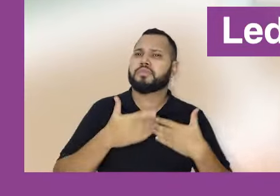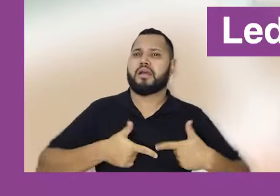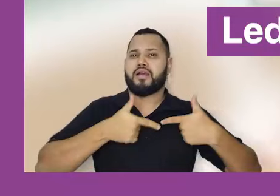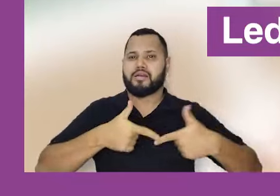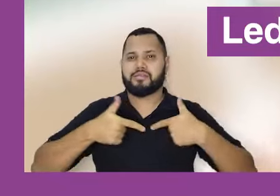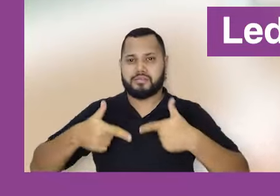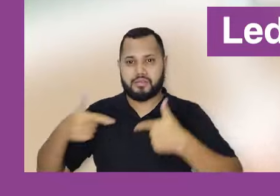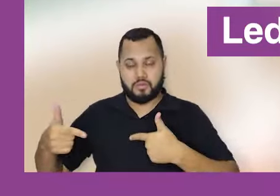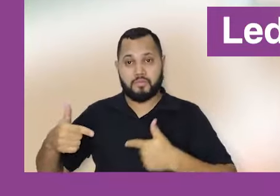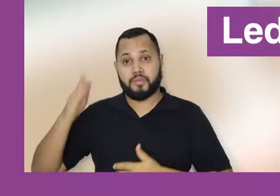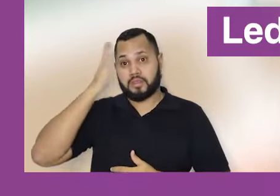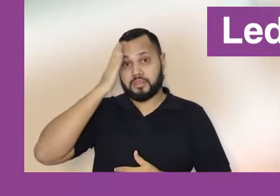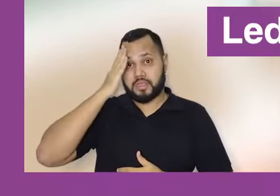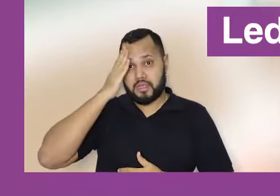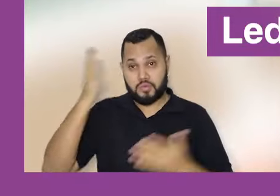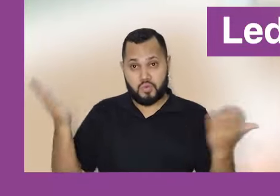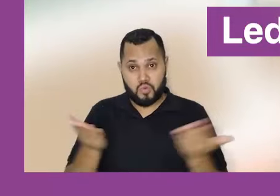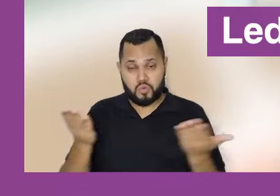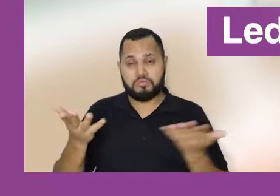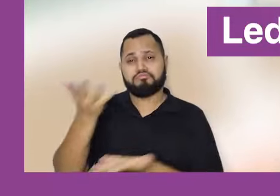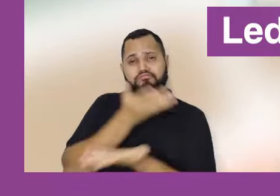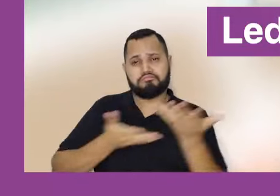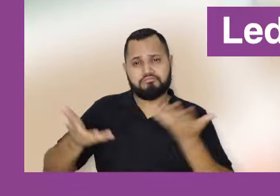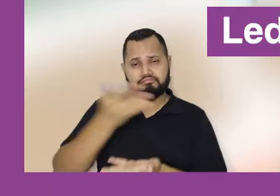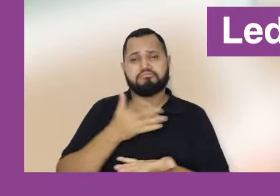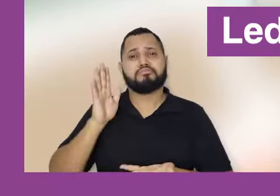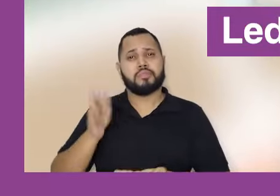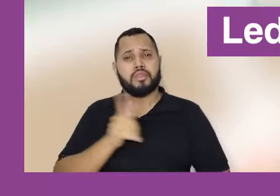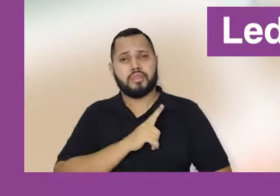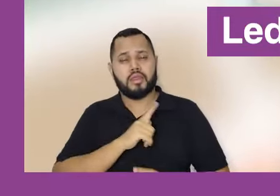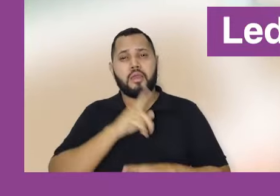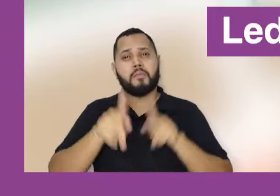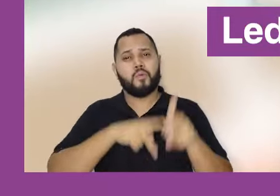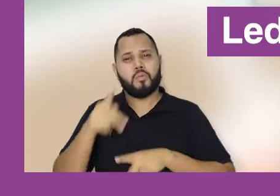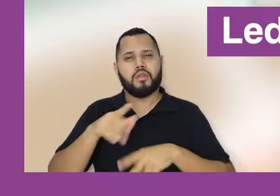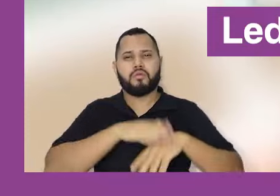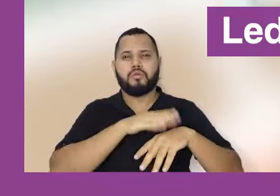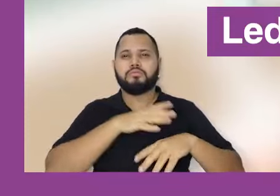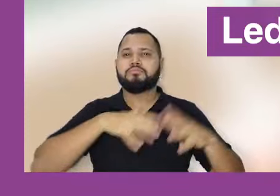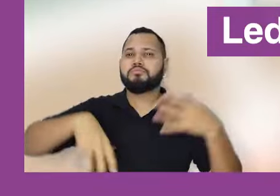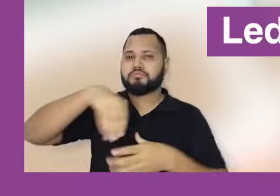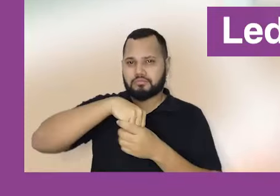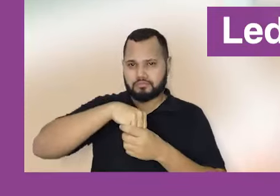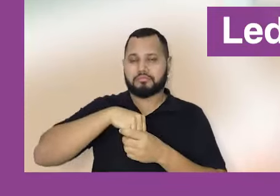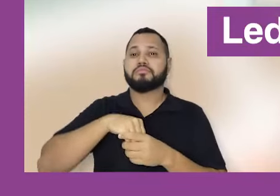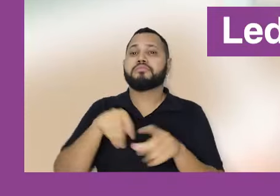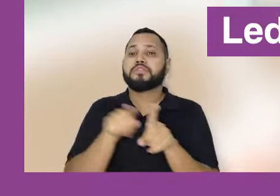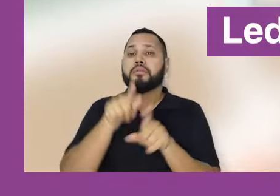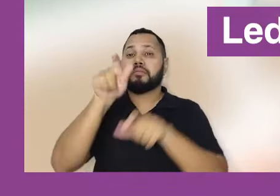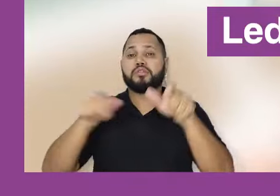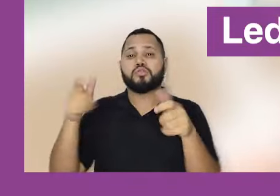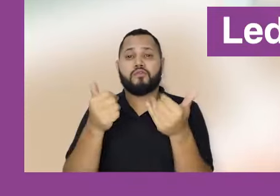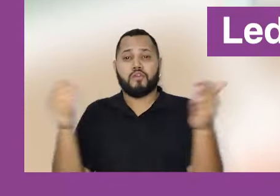nossas ações então da mesma maneira que a gente interage com os nossos públicos internos interage com os nossos públicos